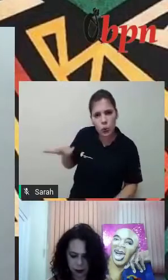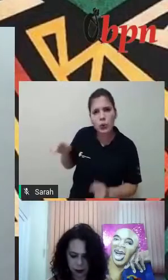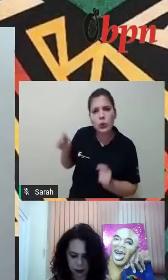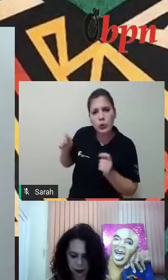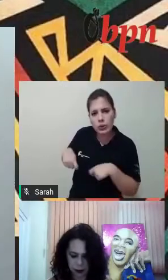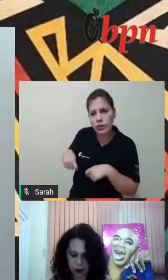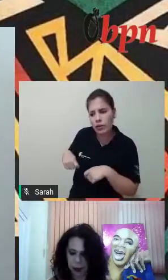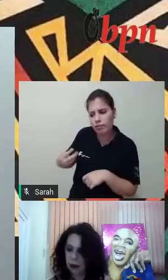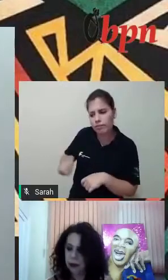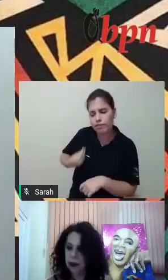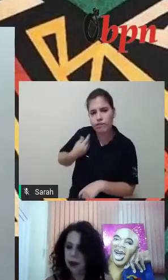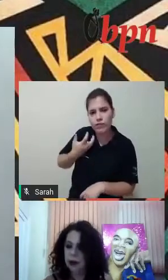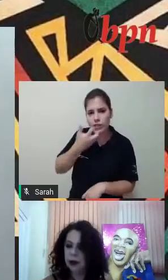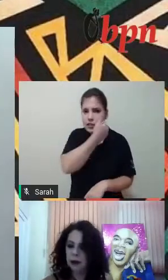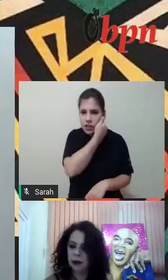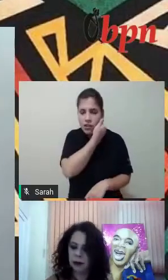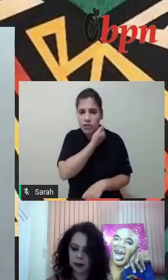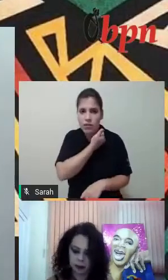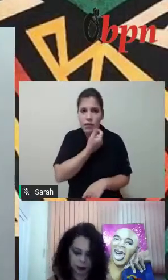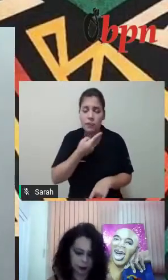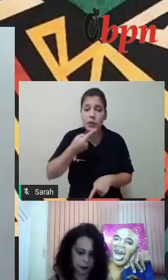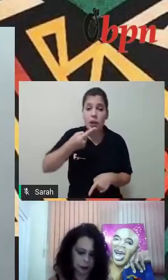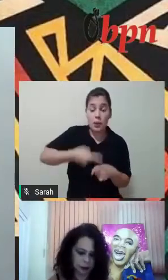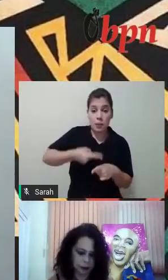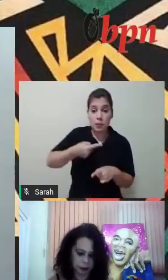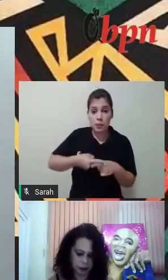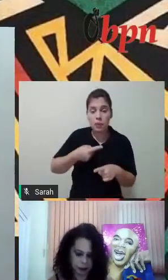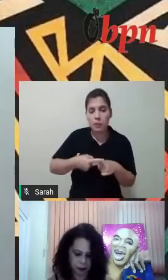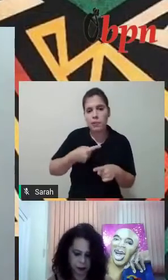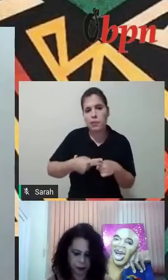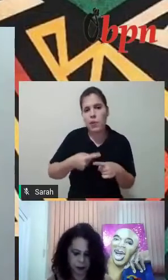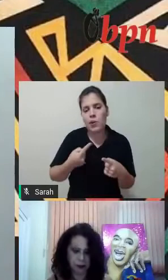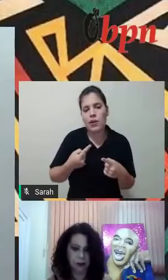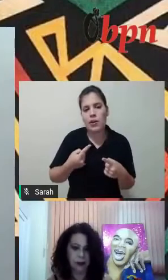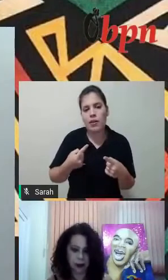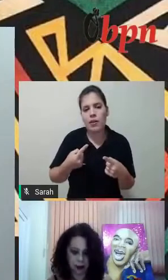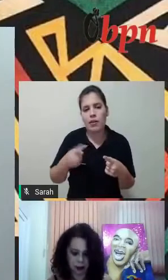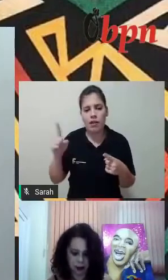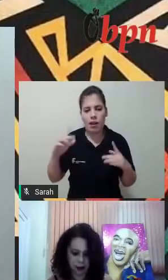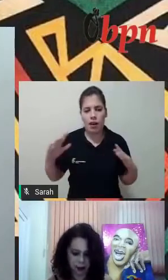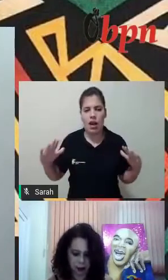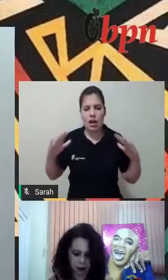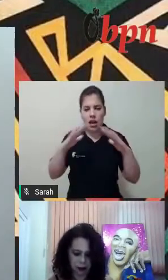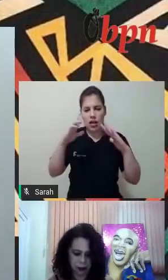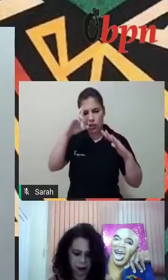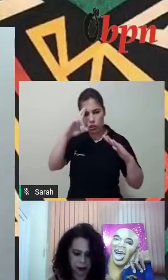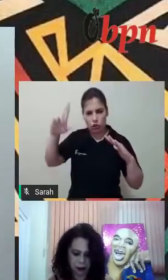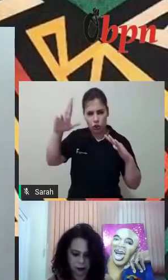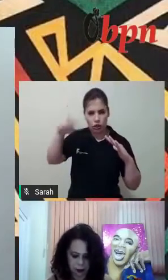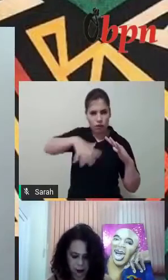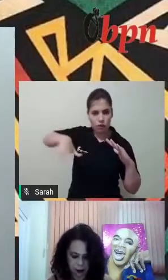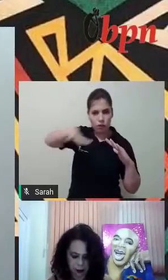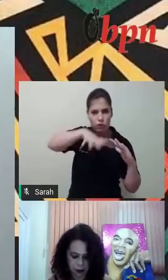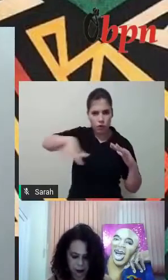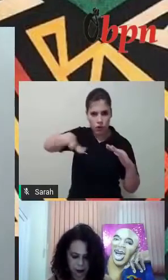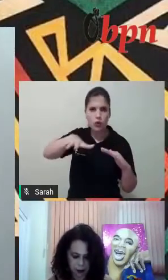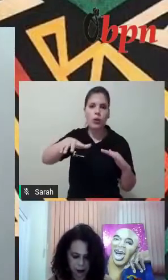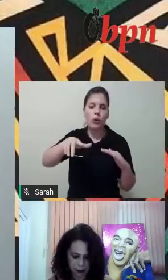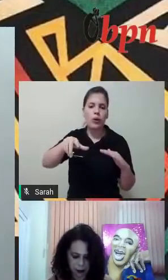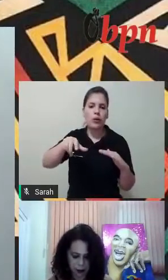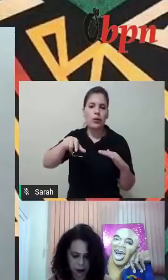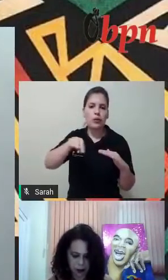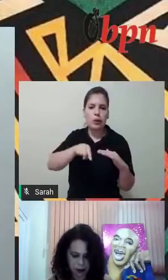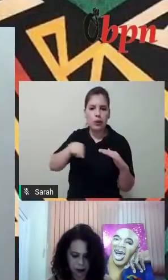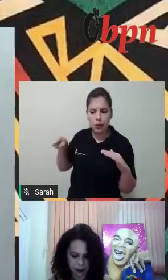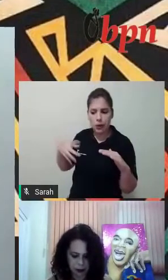Grande acabavam também tendo uma ascensão social. Então, o